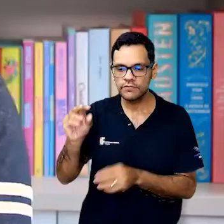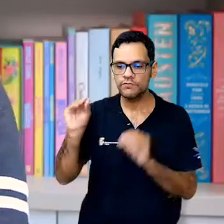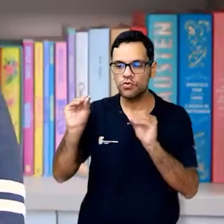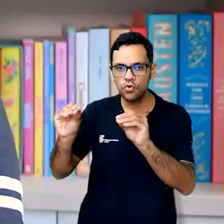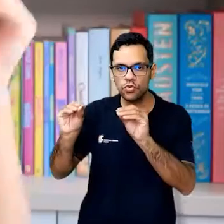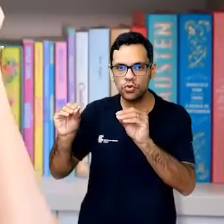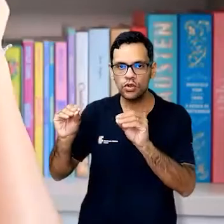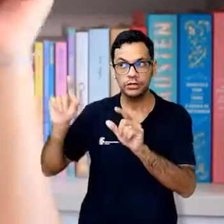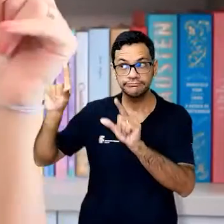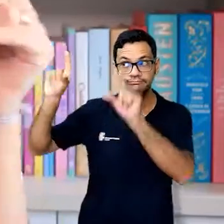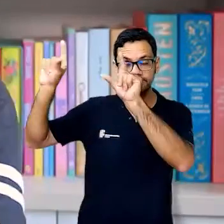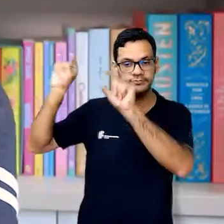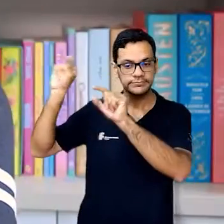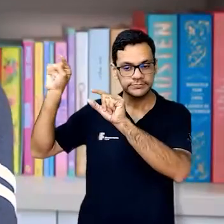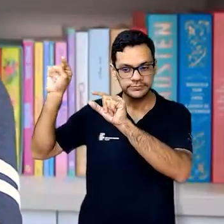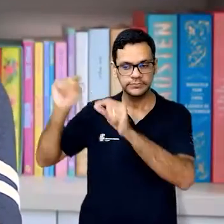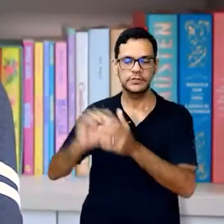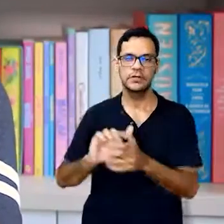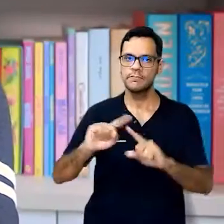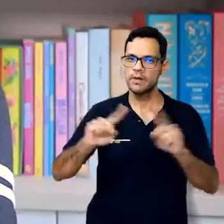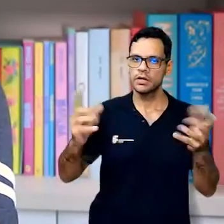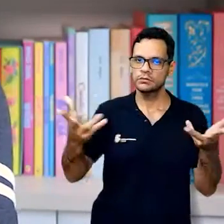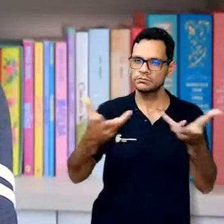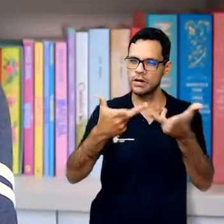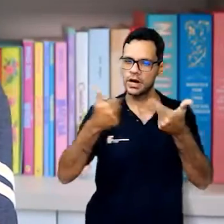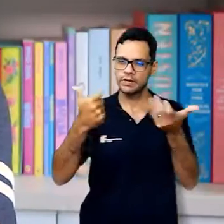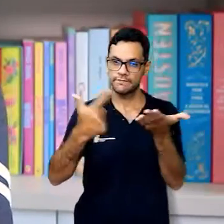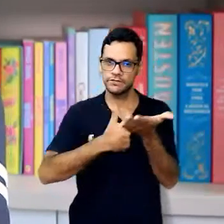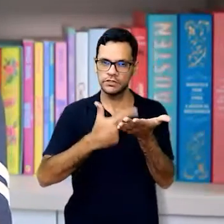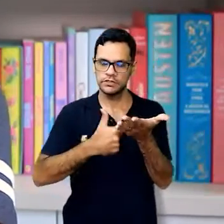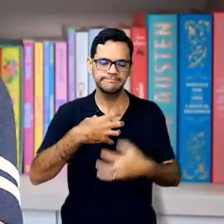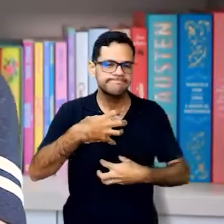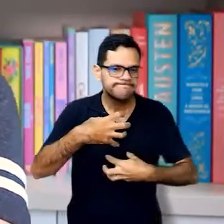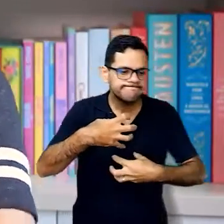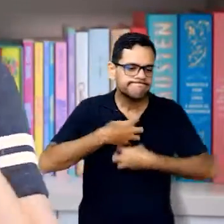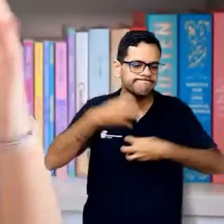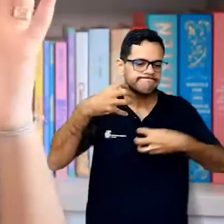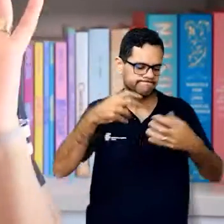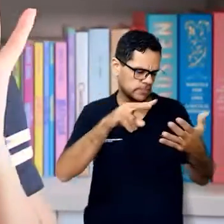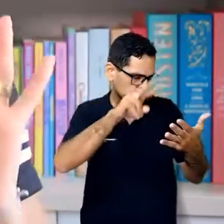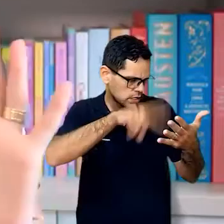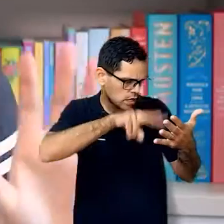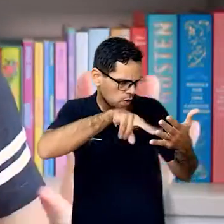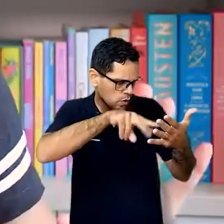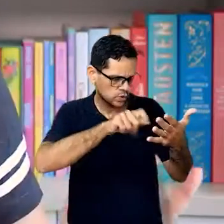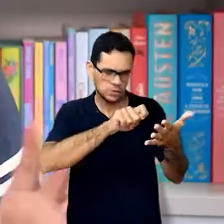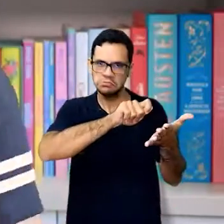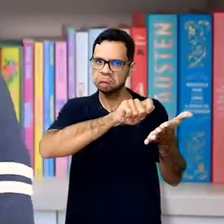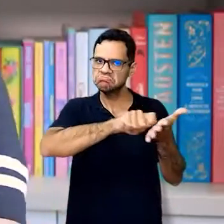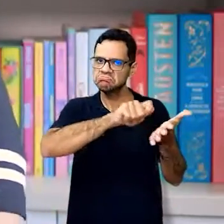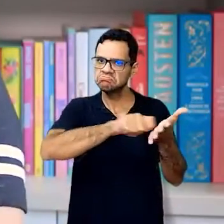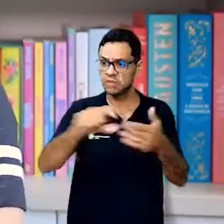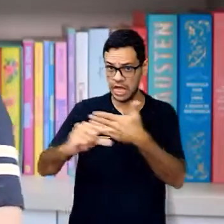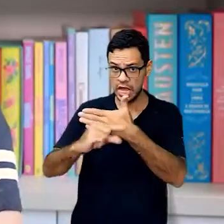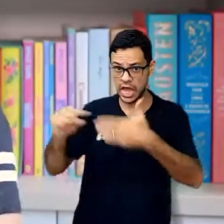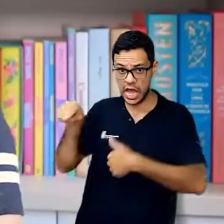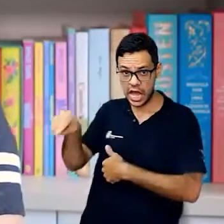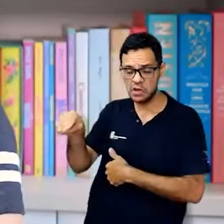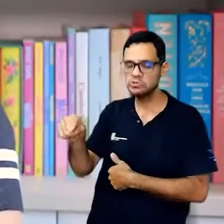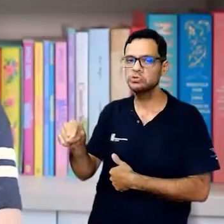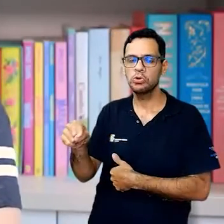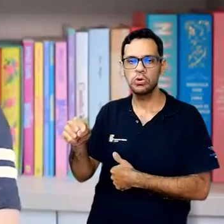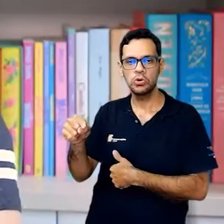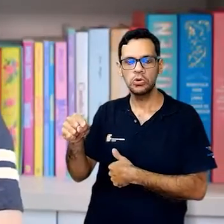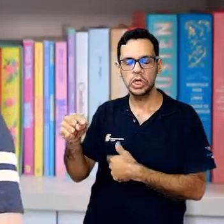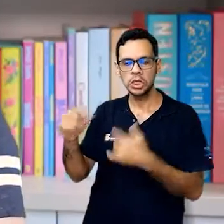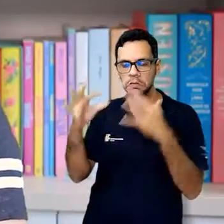você não tenha visto ainda, então eu vou deixar aqui nos cards. E, cara, é um livro, assim, maravilhoso, que me tocou desde as primeiras páginas, assim, a escrita do autor é